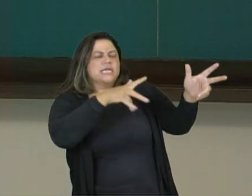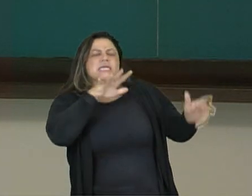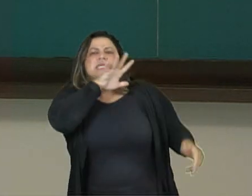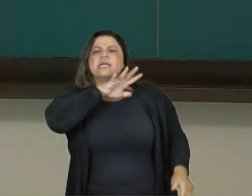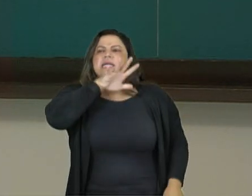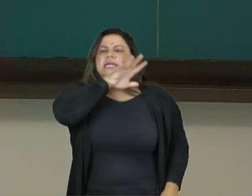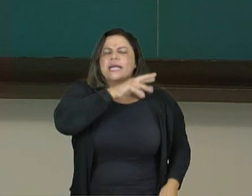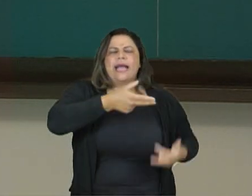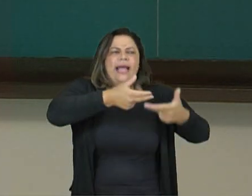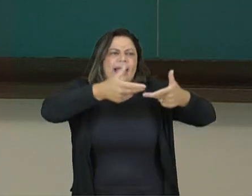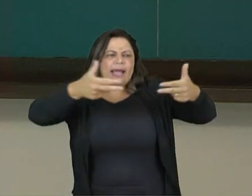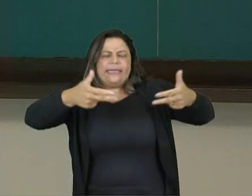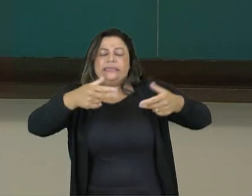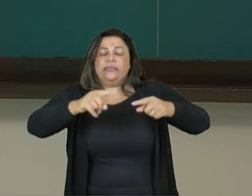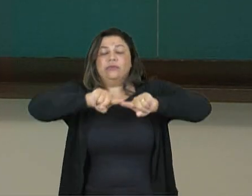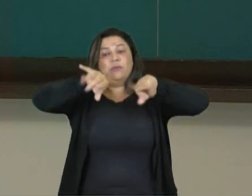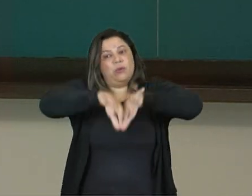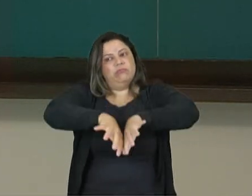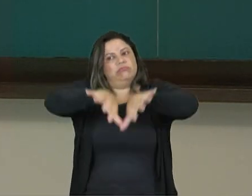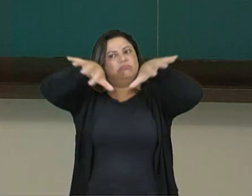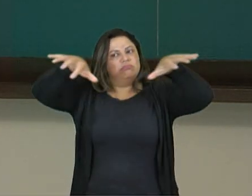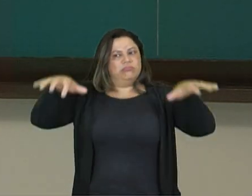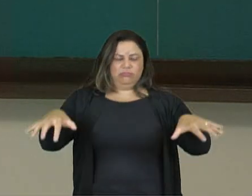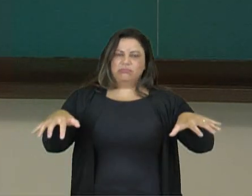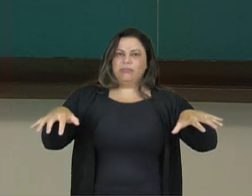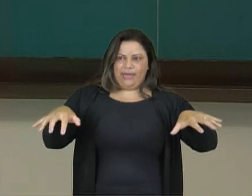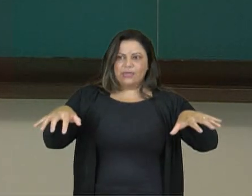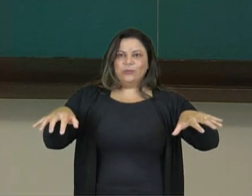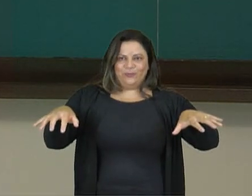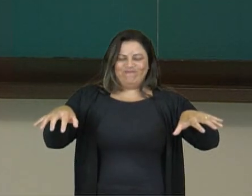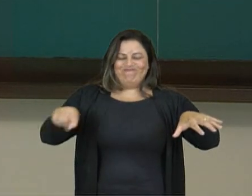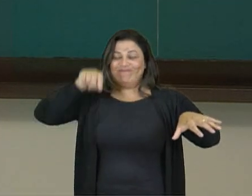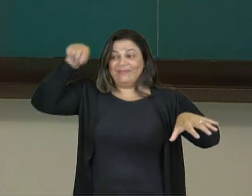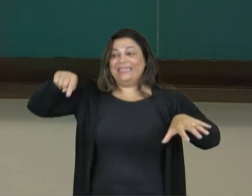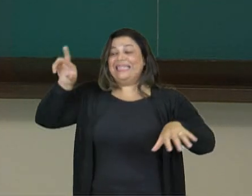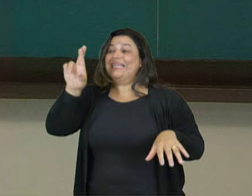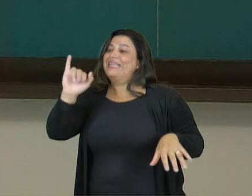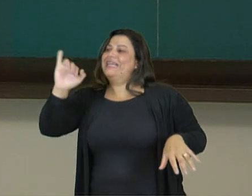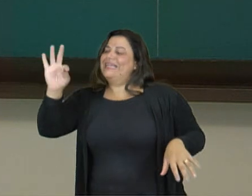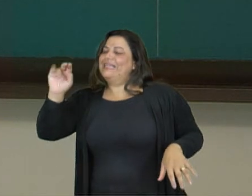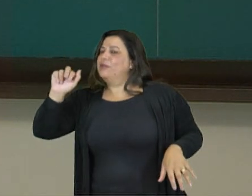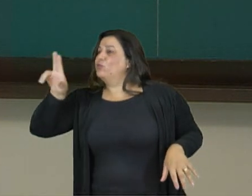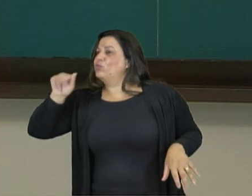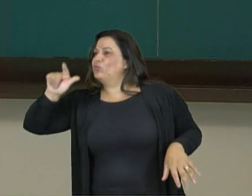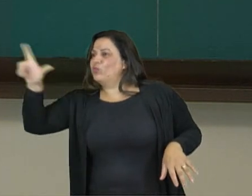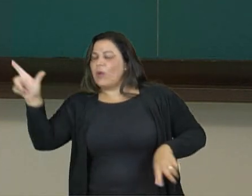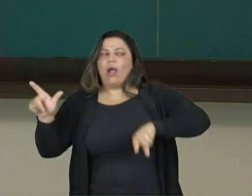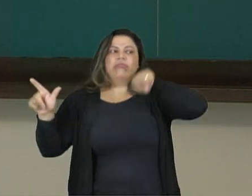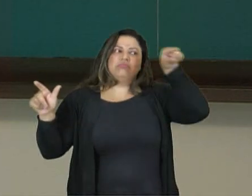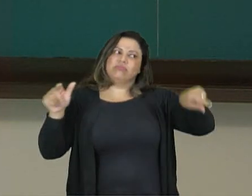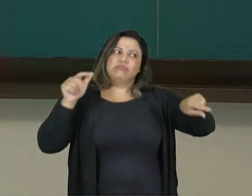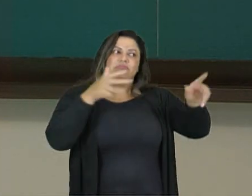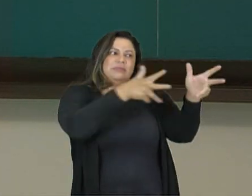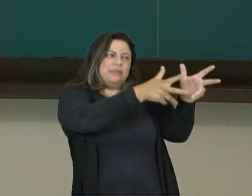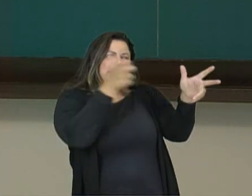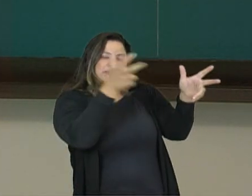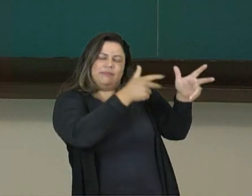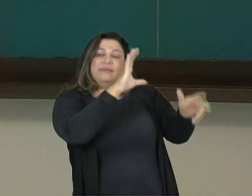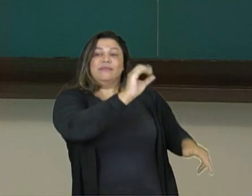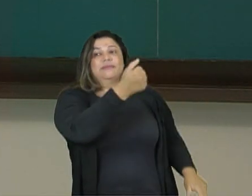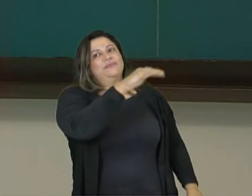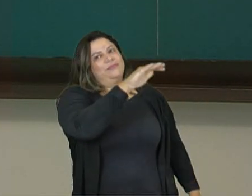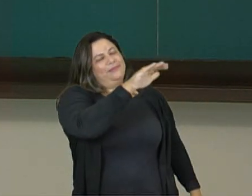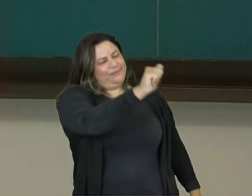separou a ideia de rito e de dança. Mas a gente vai ver que a ideia de ritual, religioso e dança não acompanhou só os seres humanos